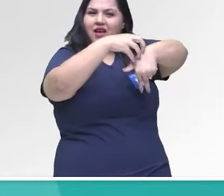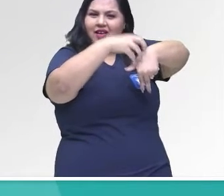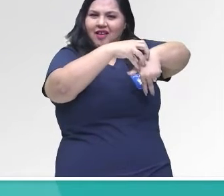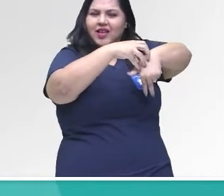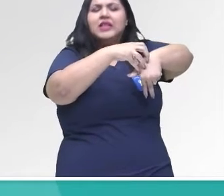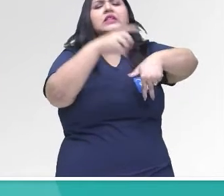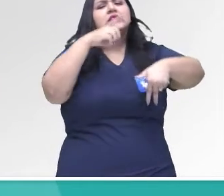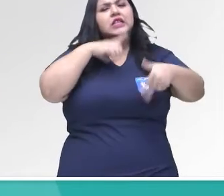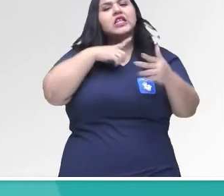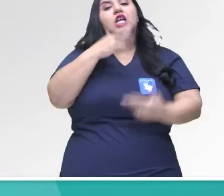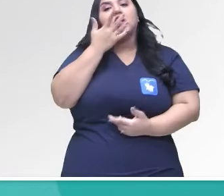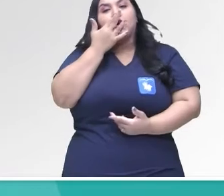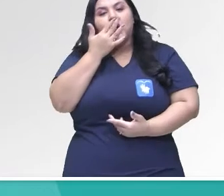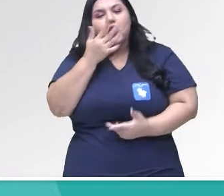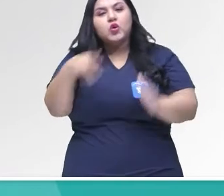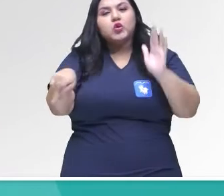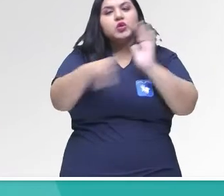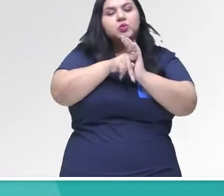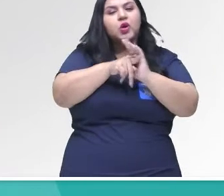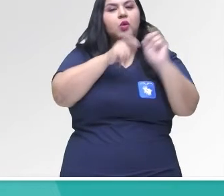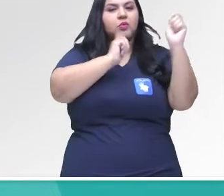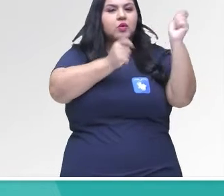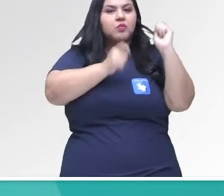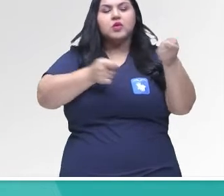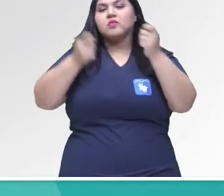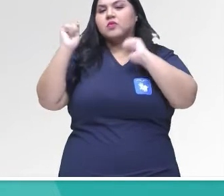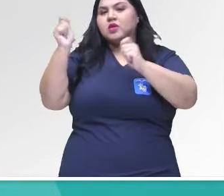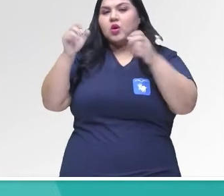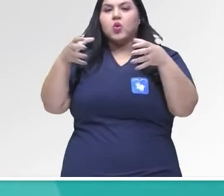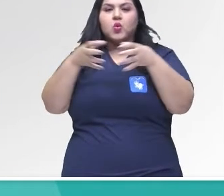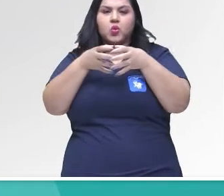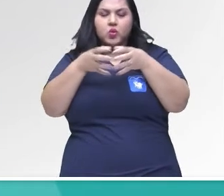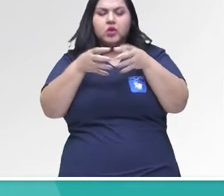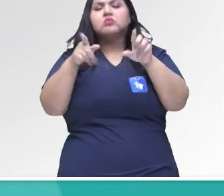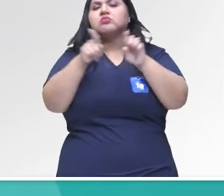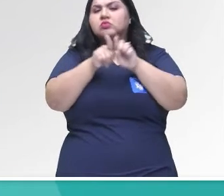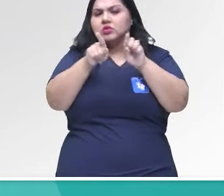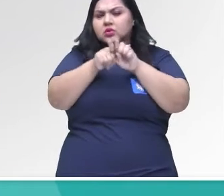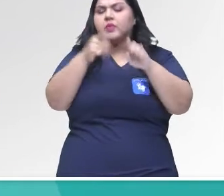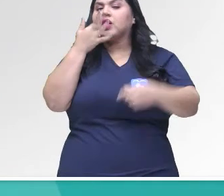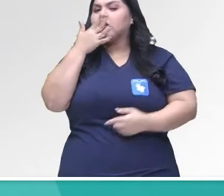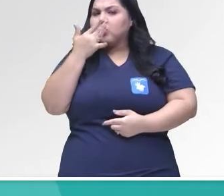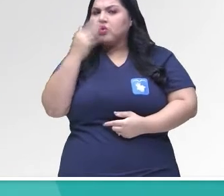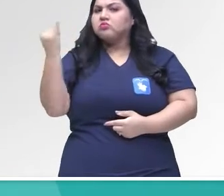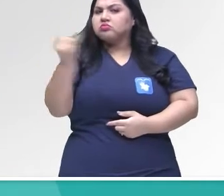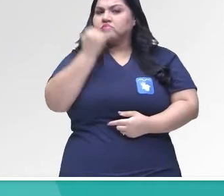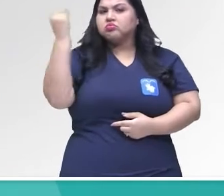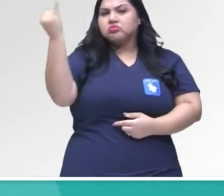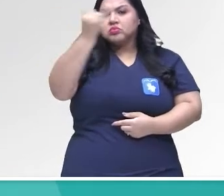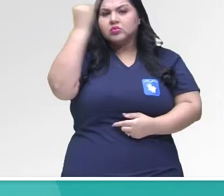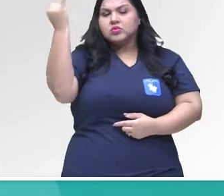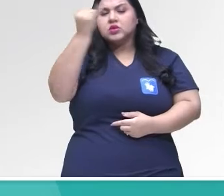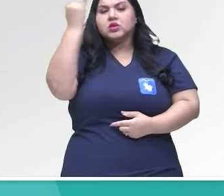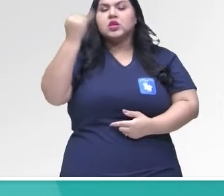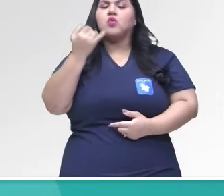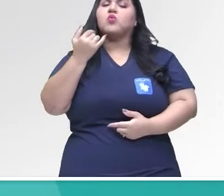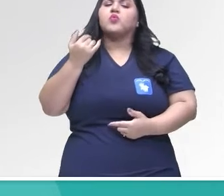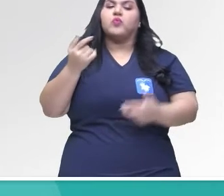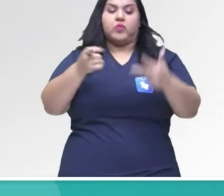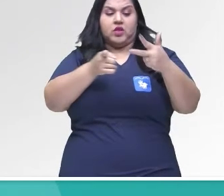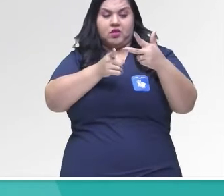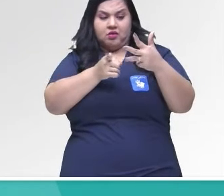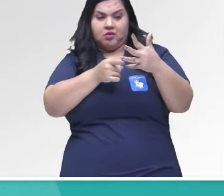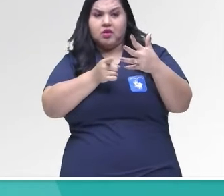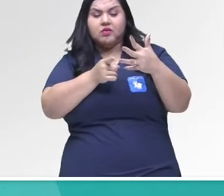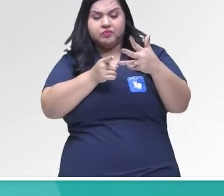agremiação, né, desse maracatu, que também eles trabalham com a questão da cor, certo? Então, o vassalo, ele vai ser